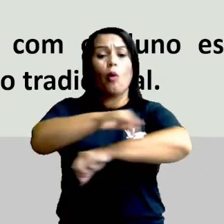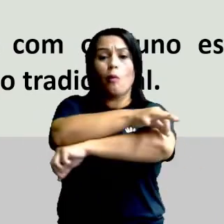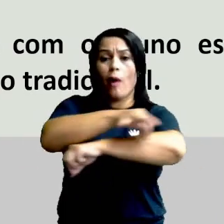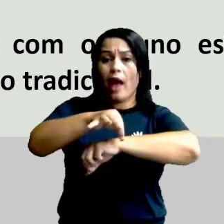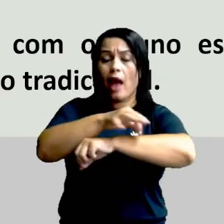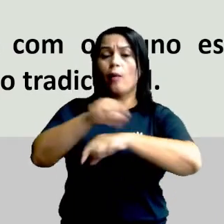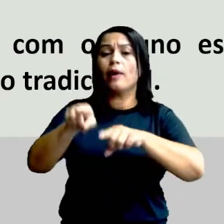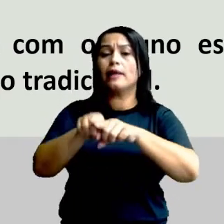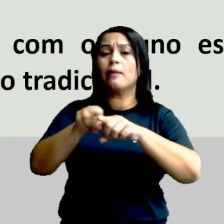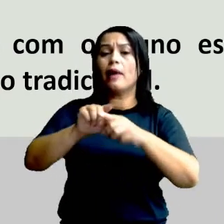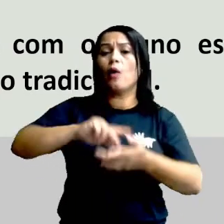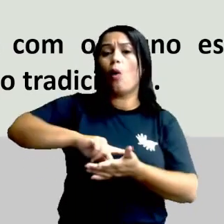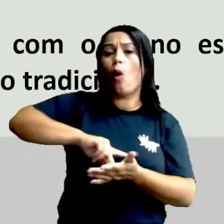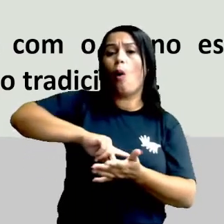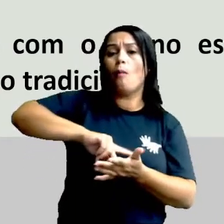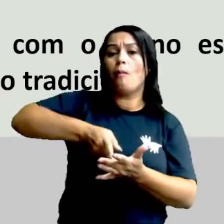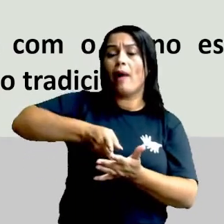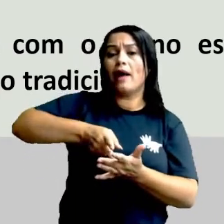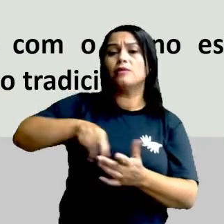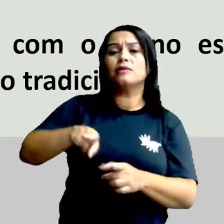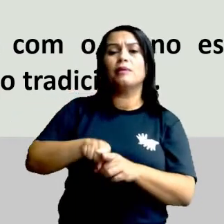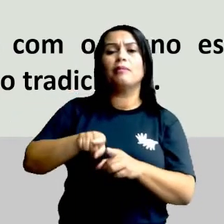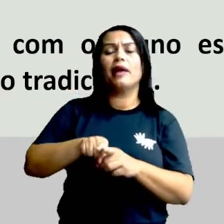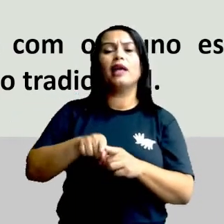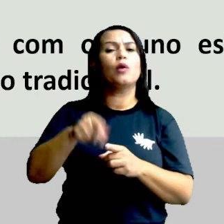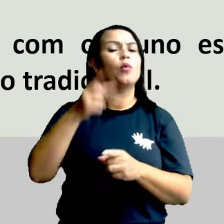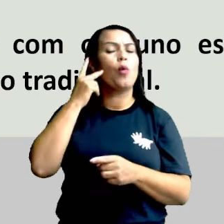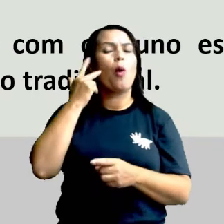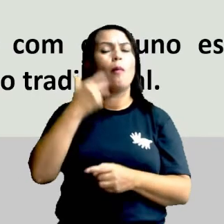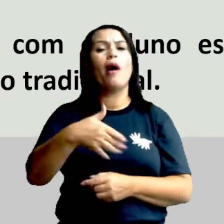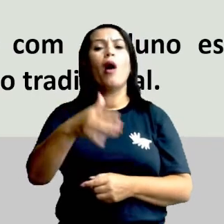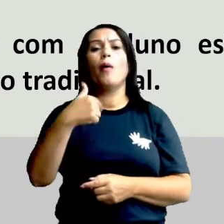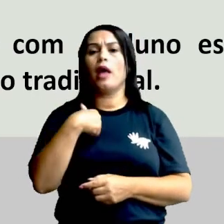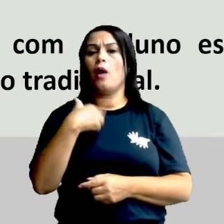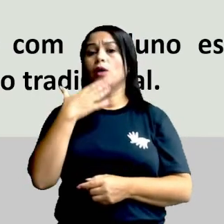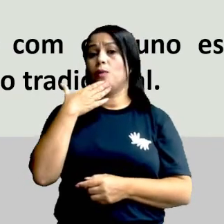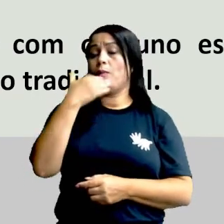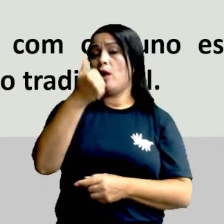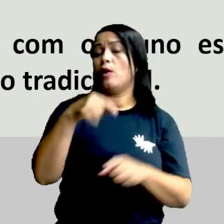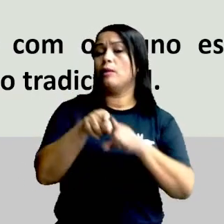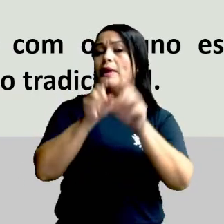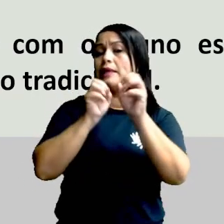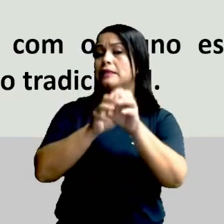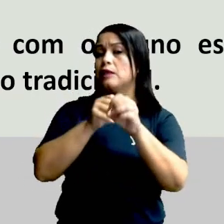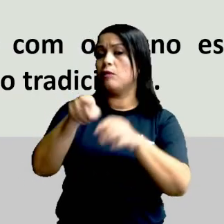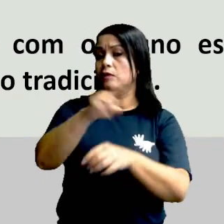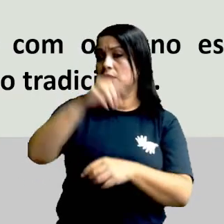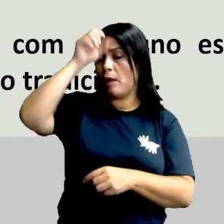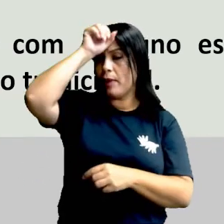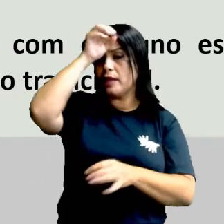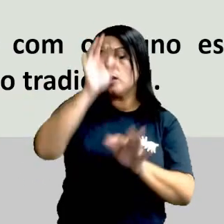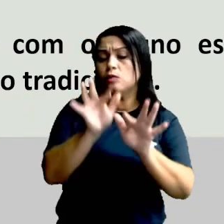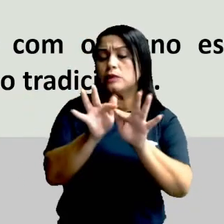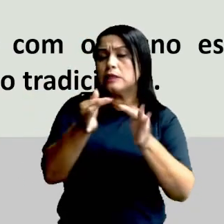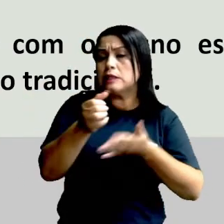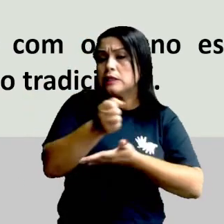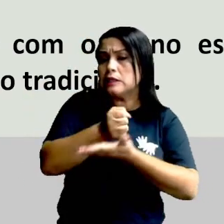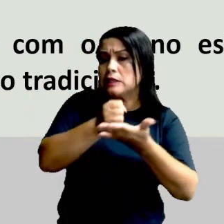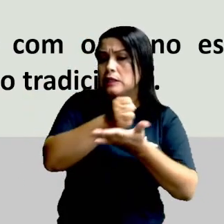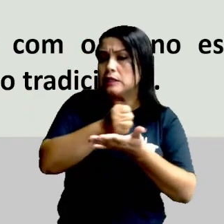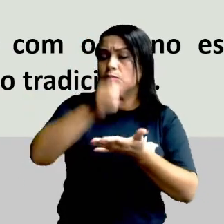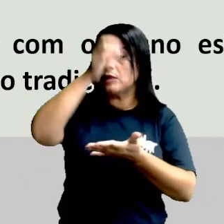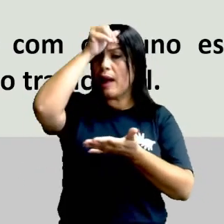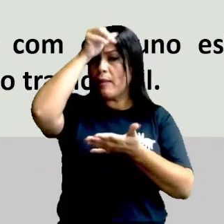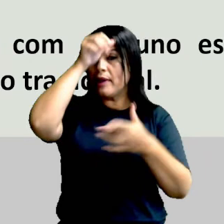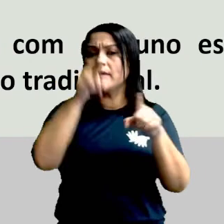tradicional tá então é como eu disse a vocês eu prefiro logo ensinar para vocês o básico né aprender mesmo